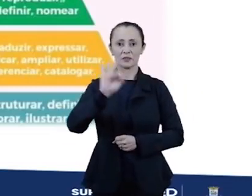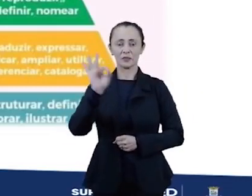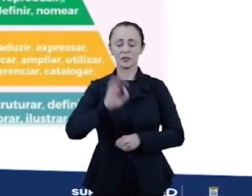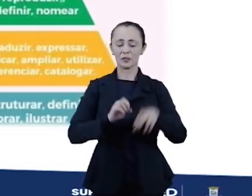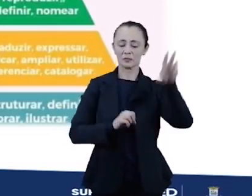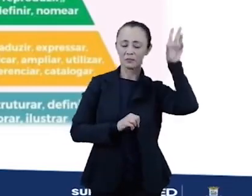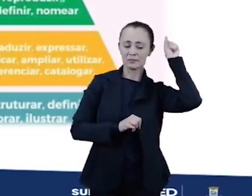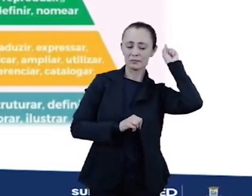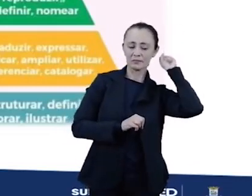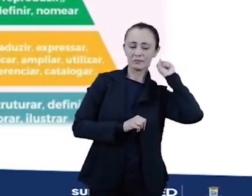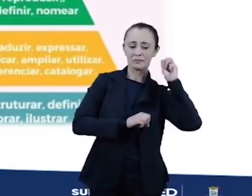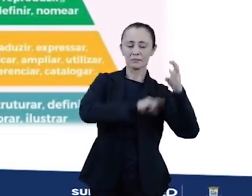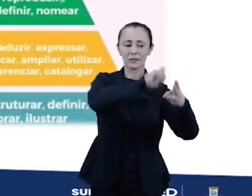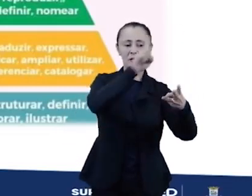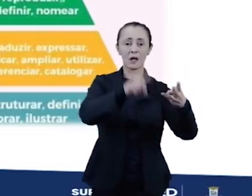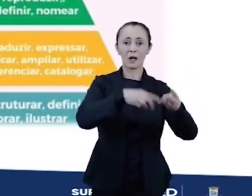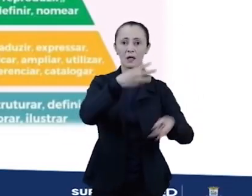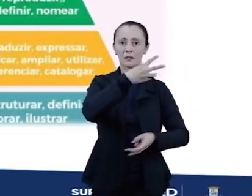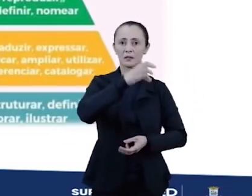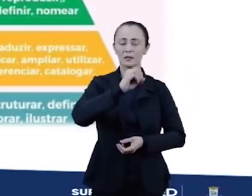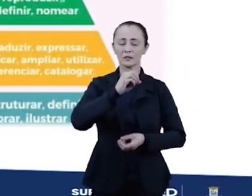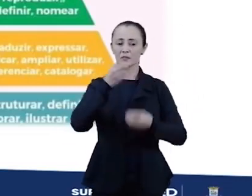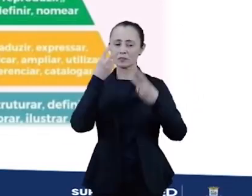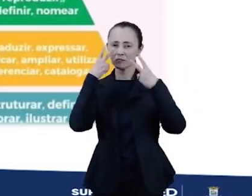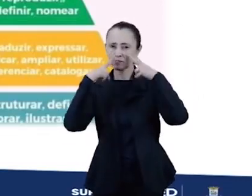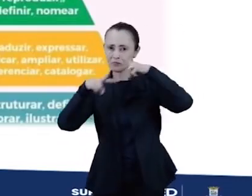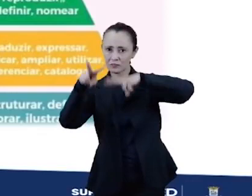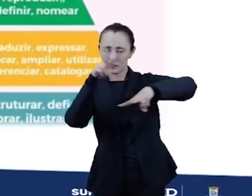ouvimos, 30% quando observamos,